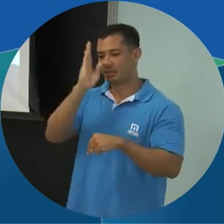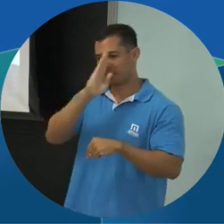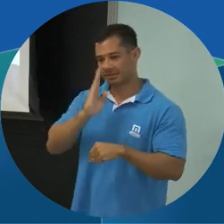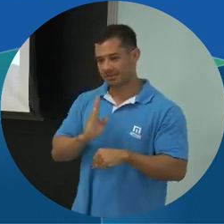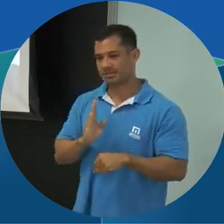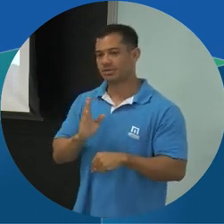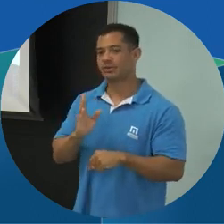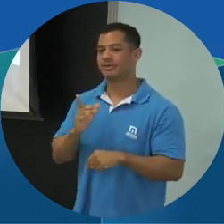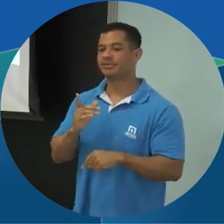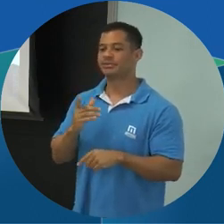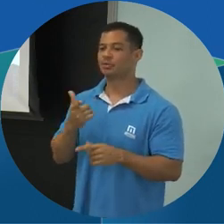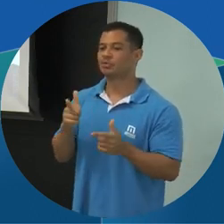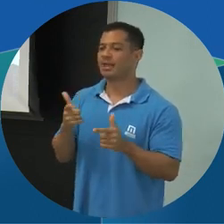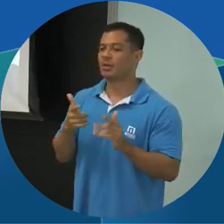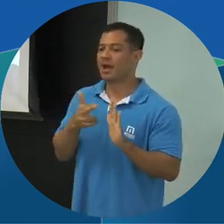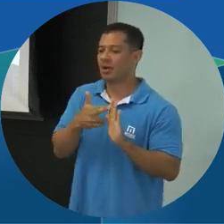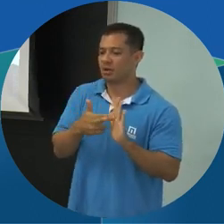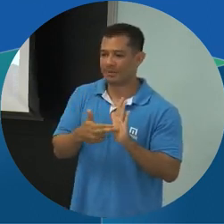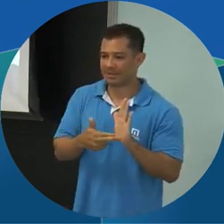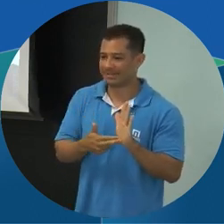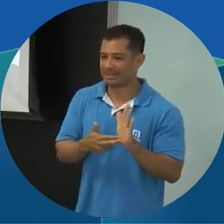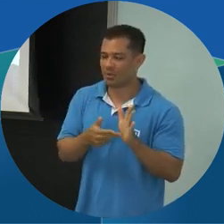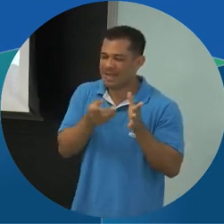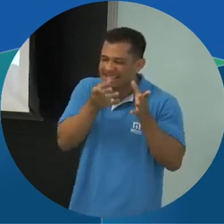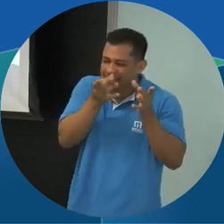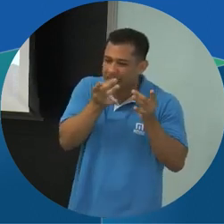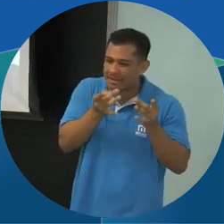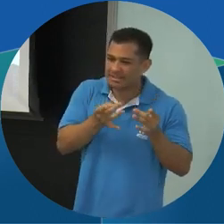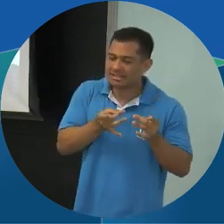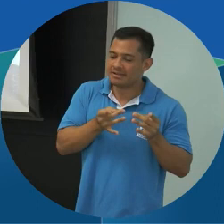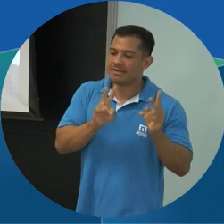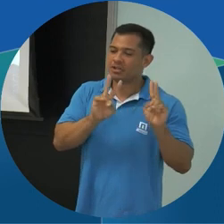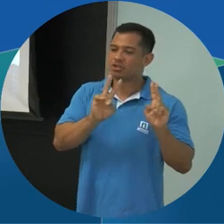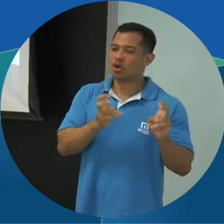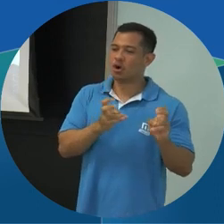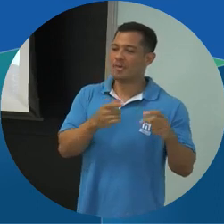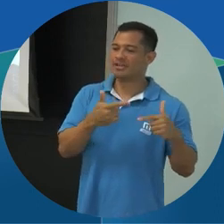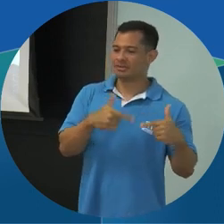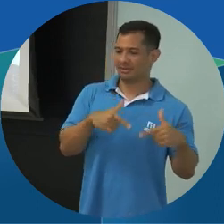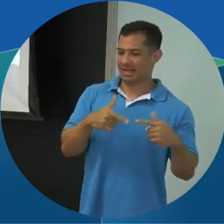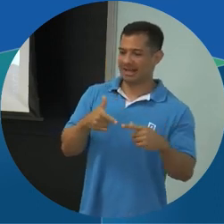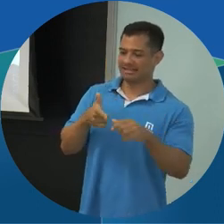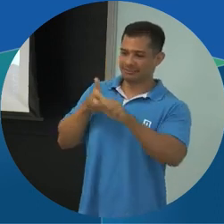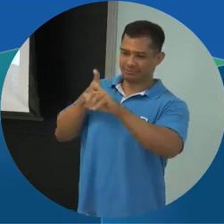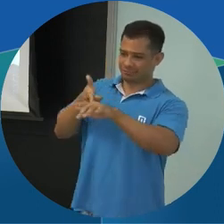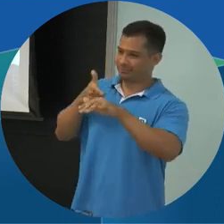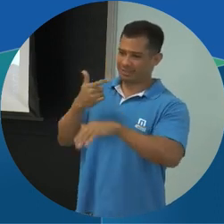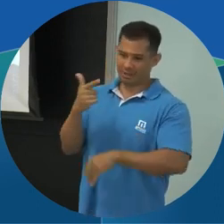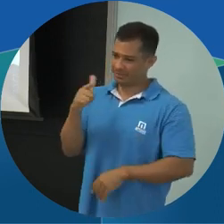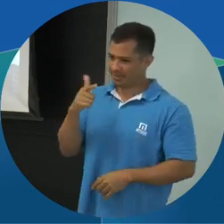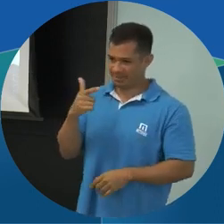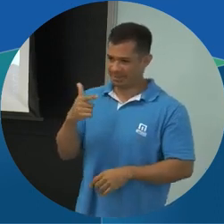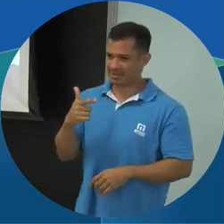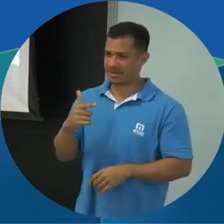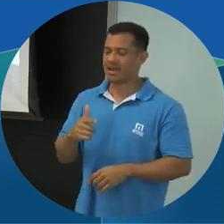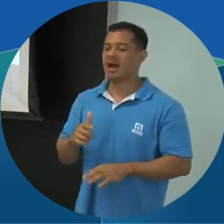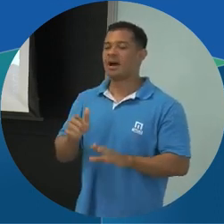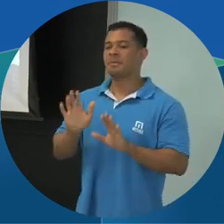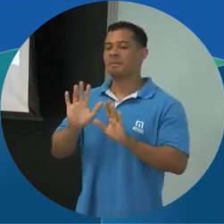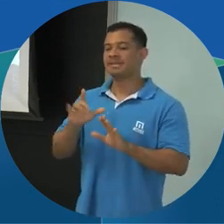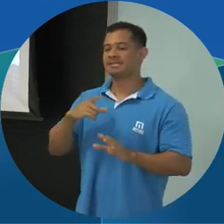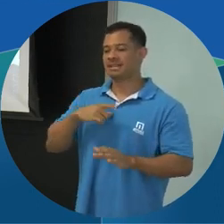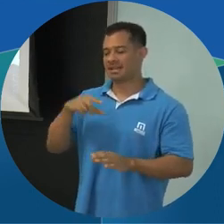nós não temos uma regulamentação específica para atividade hidrojateamento, tá? mas nós temos aqui